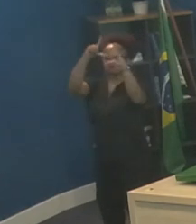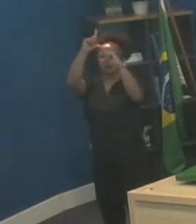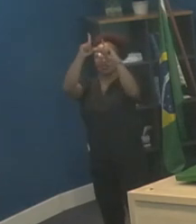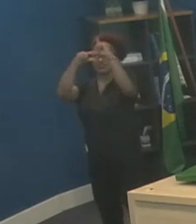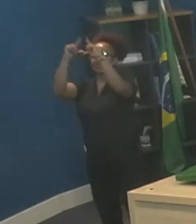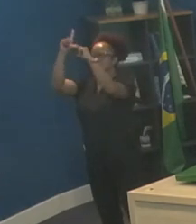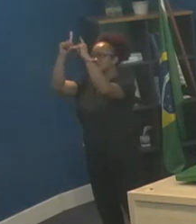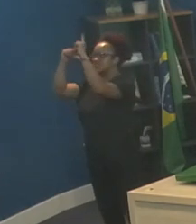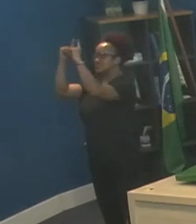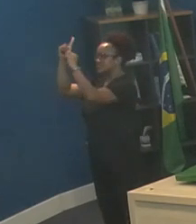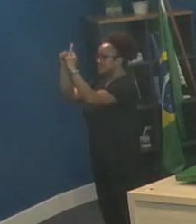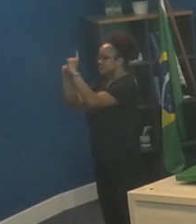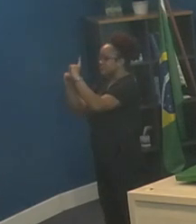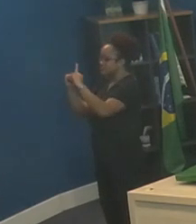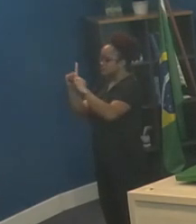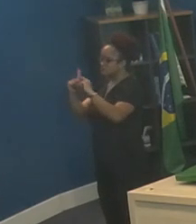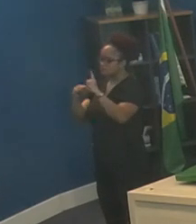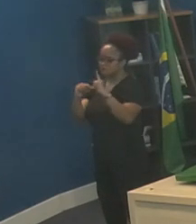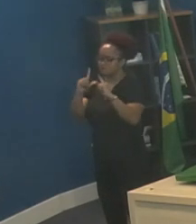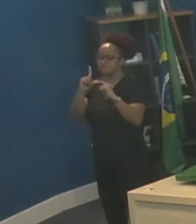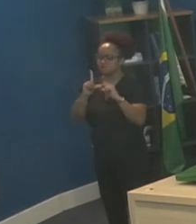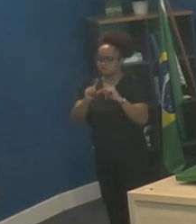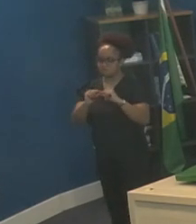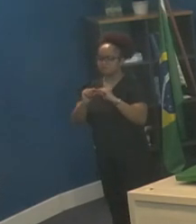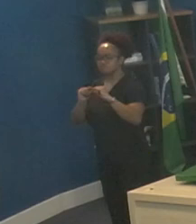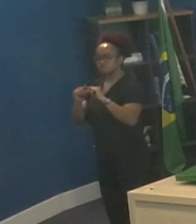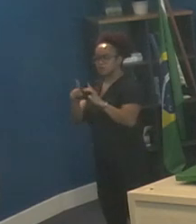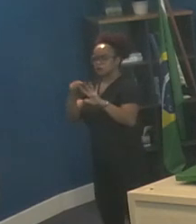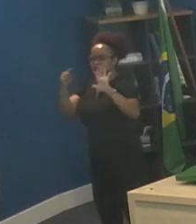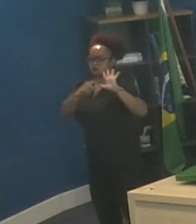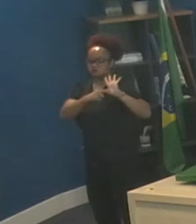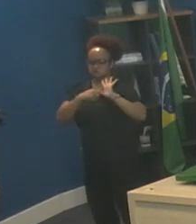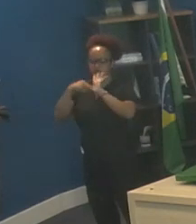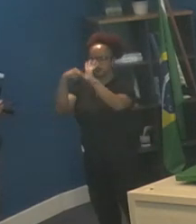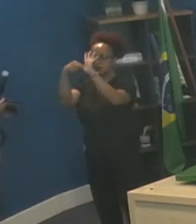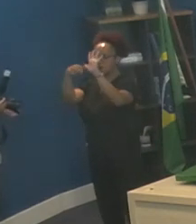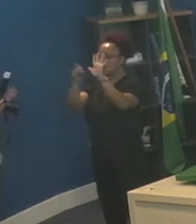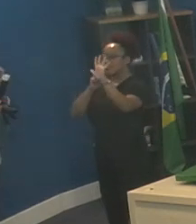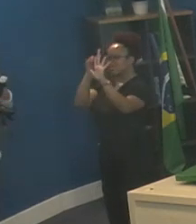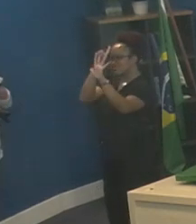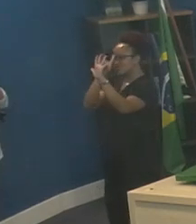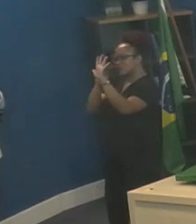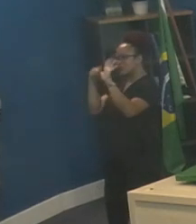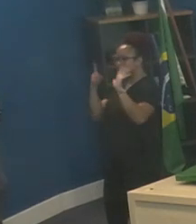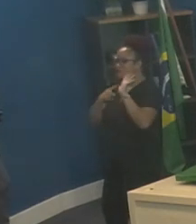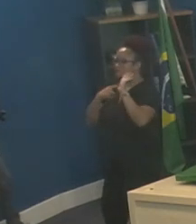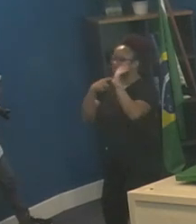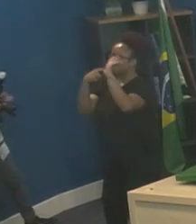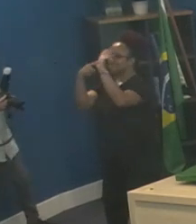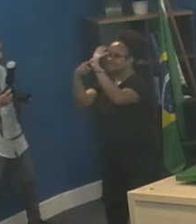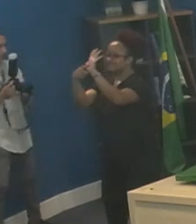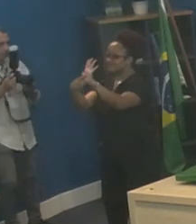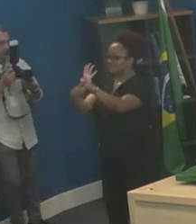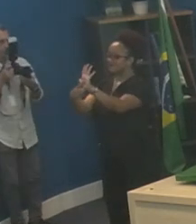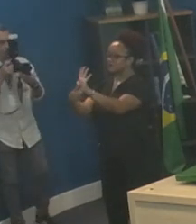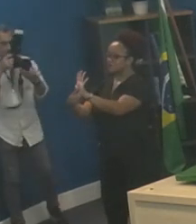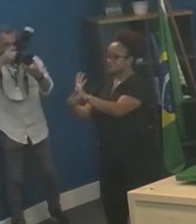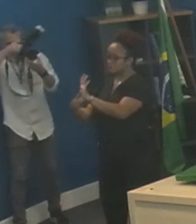que ostentas estrelado, e diga o verde louro